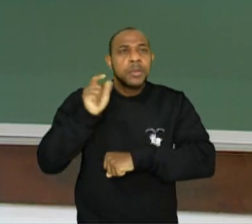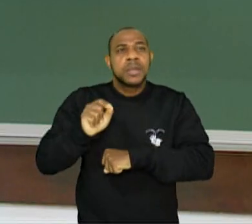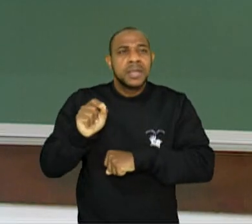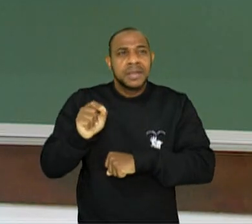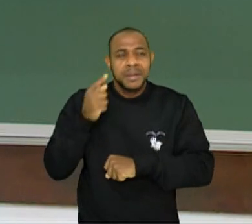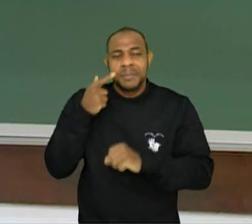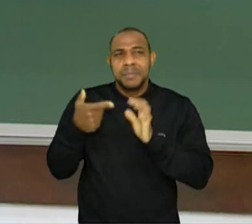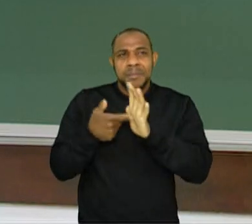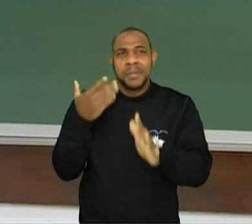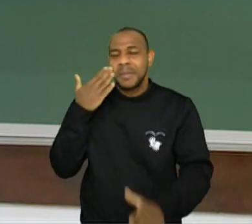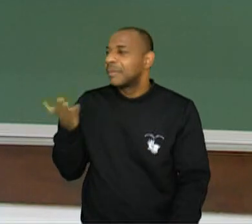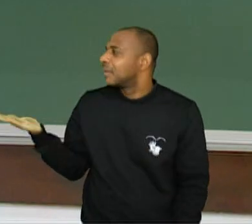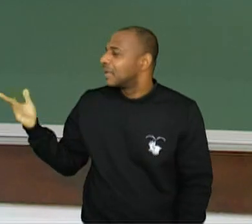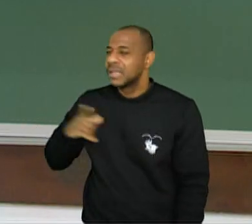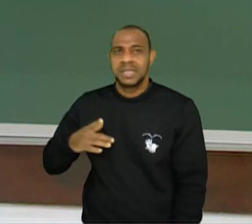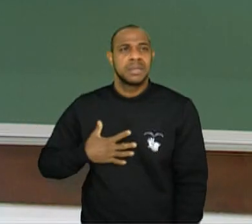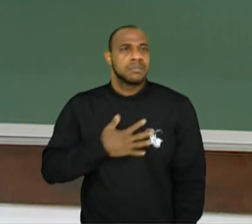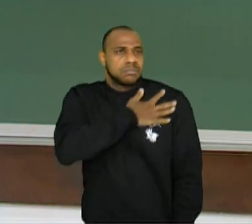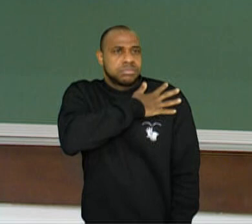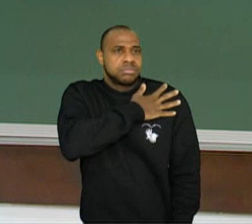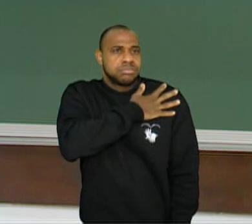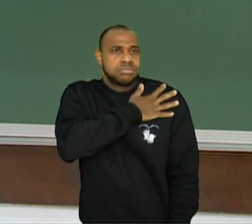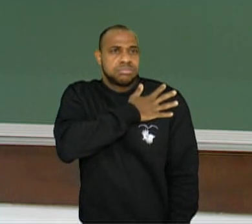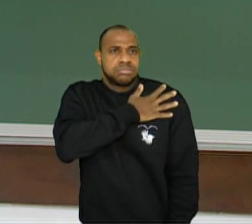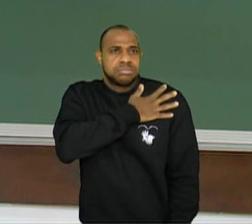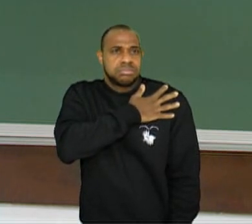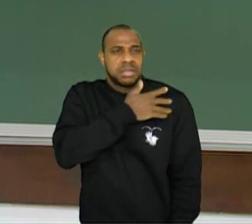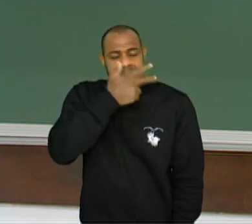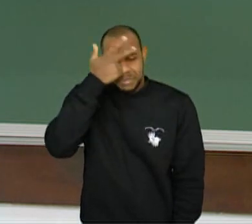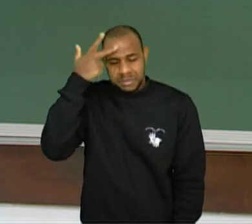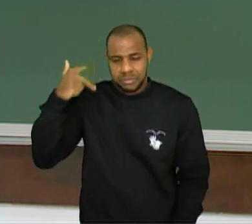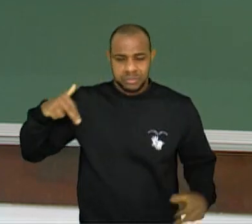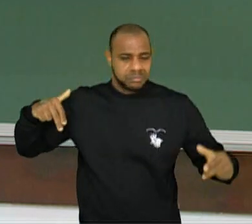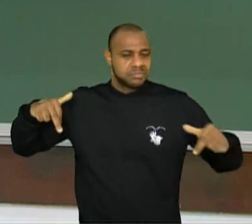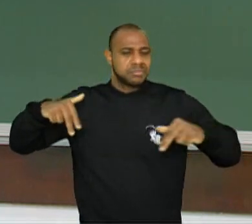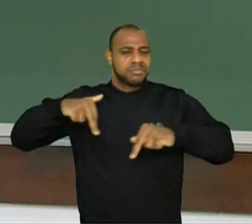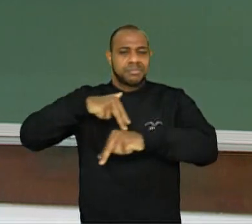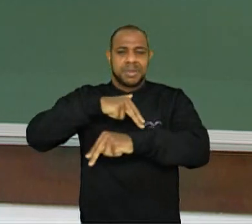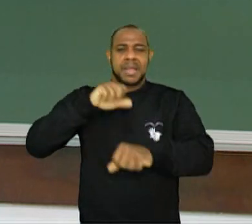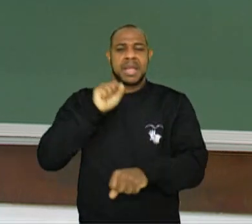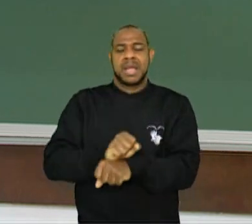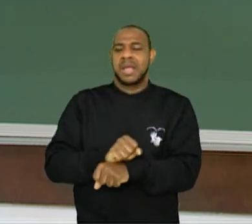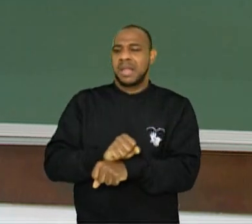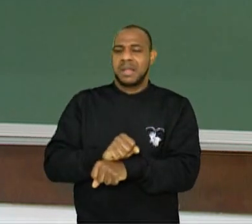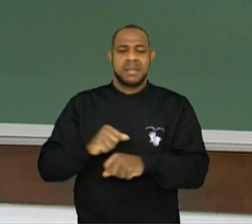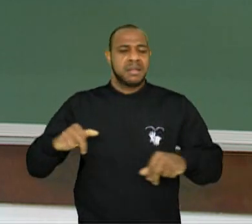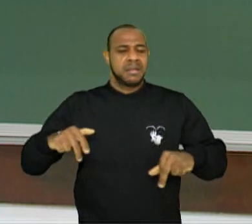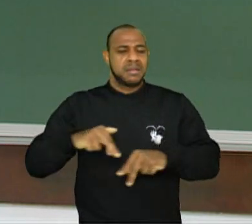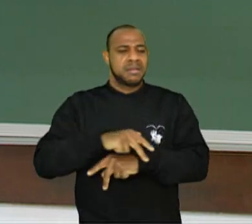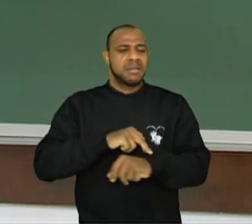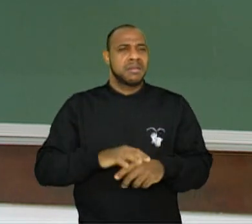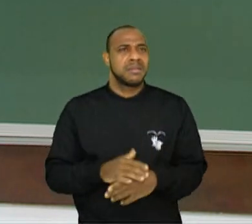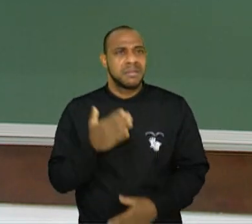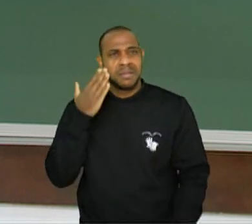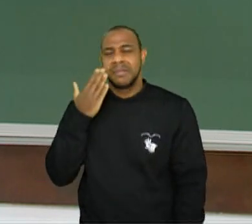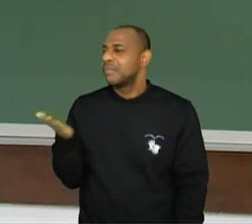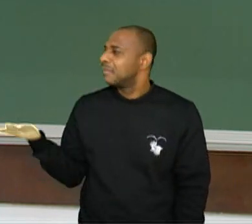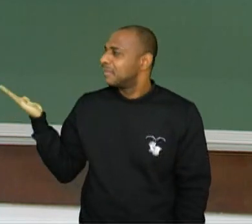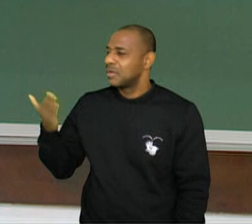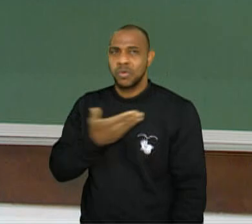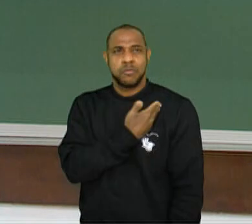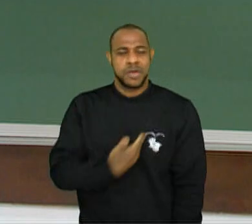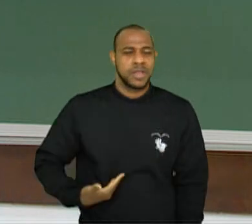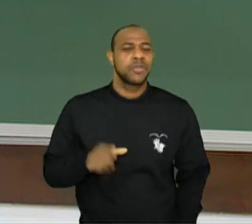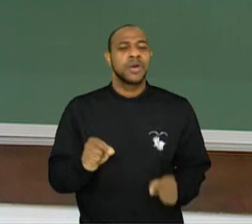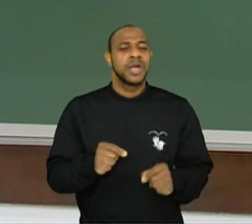você veja, tem civis andando no meio dos tanques, as pessoas achavam que talvez fosse uma parada, ou que talvez houvesse uma ameaça ao governador do Rio de